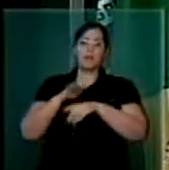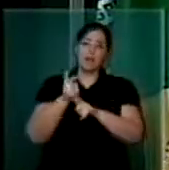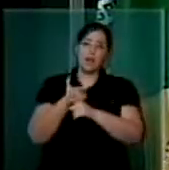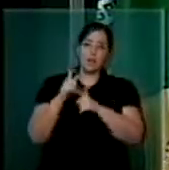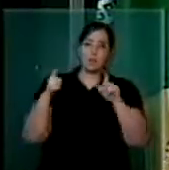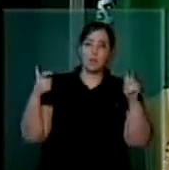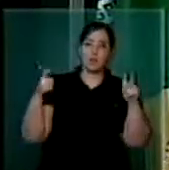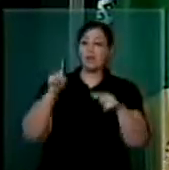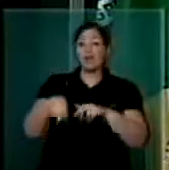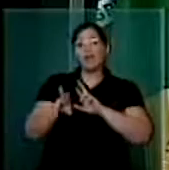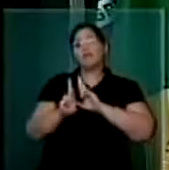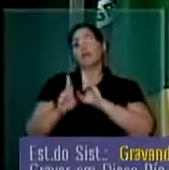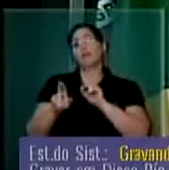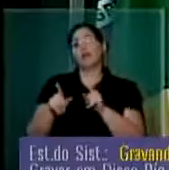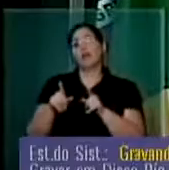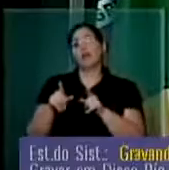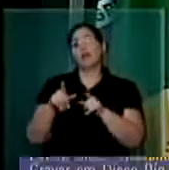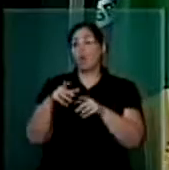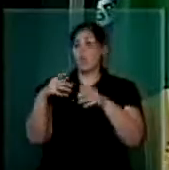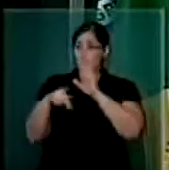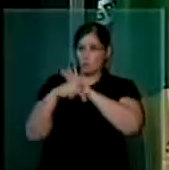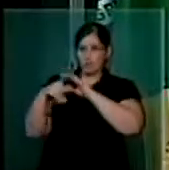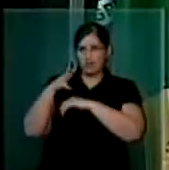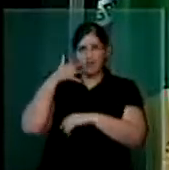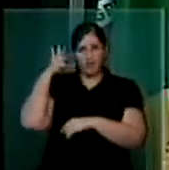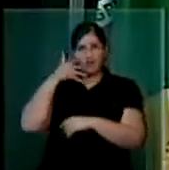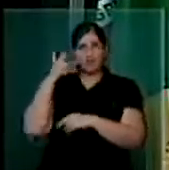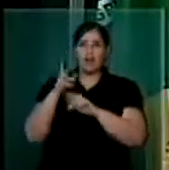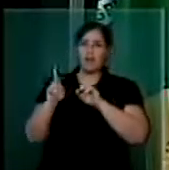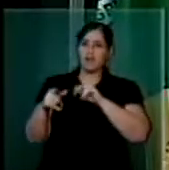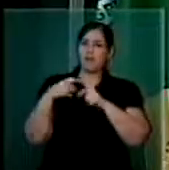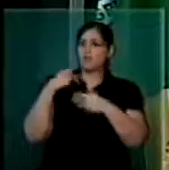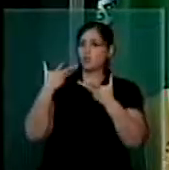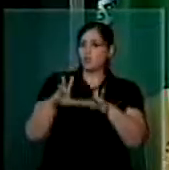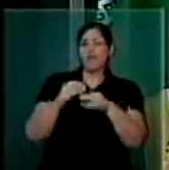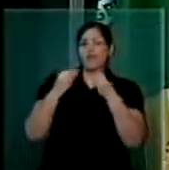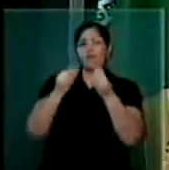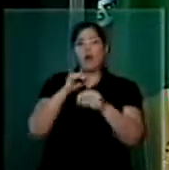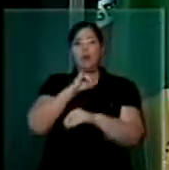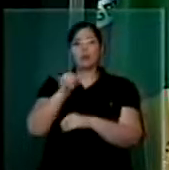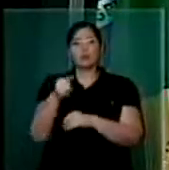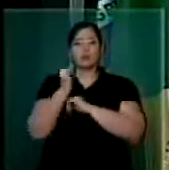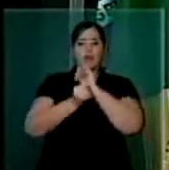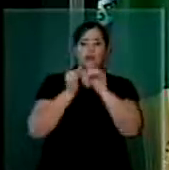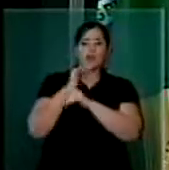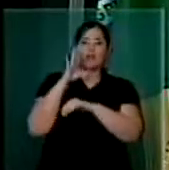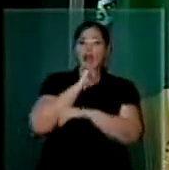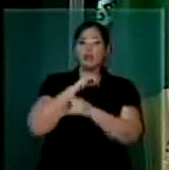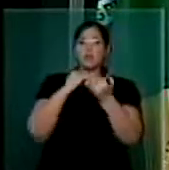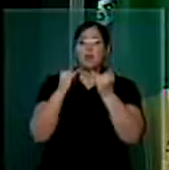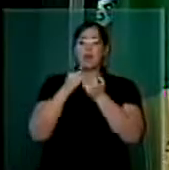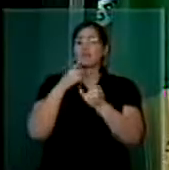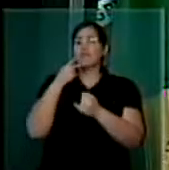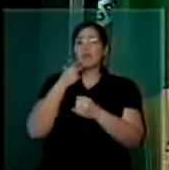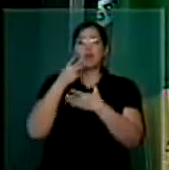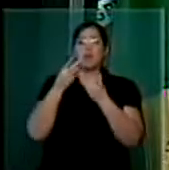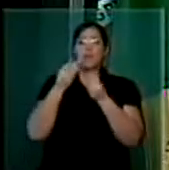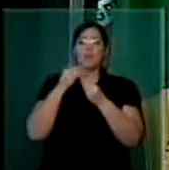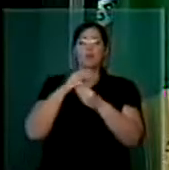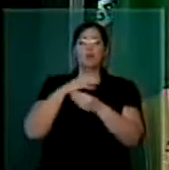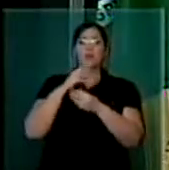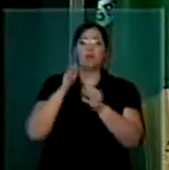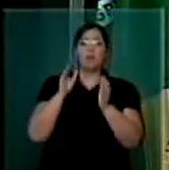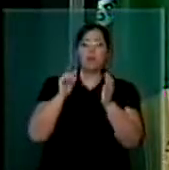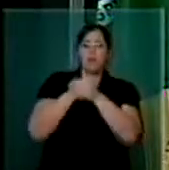Essa é a diferença. Esse discurso de vocês de negar a oportunidade da banda larga é um discurso